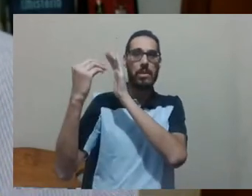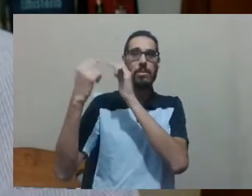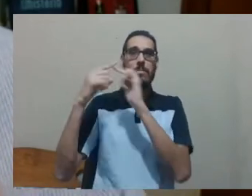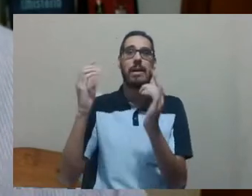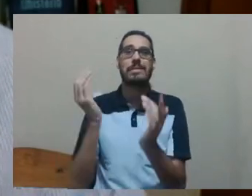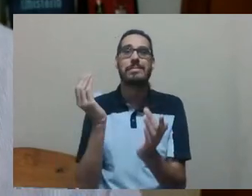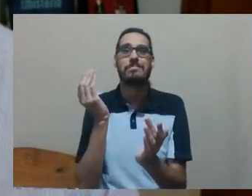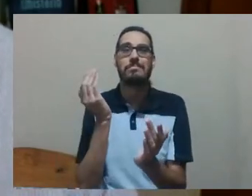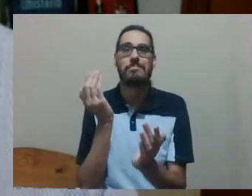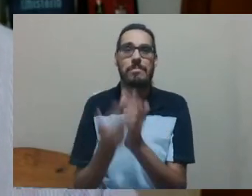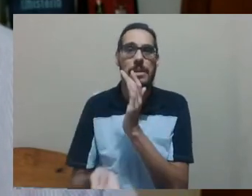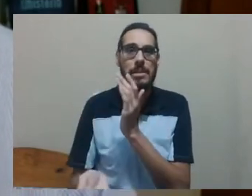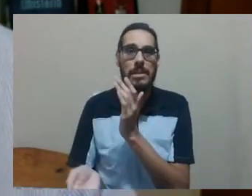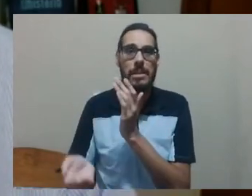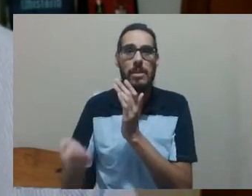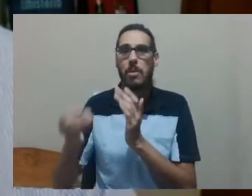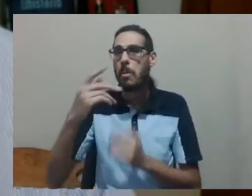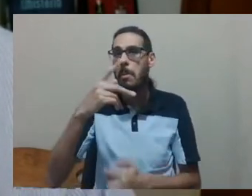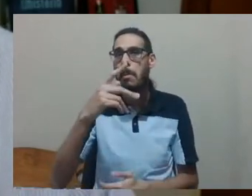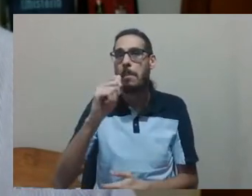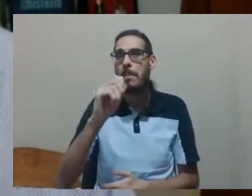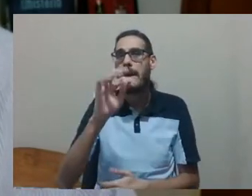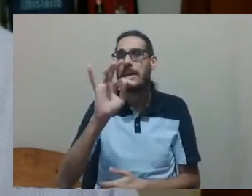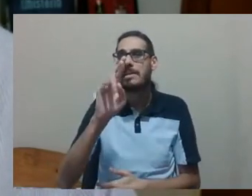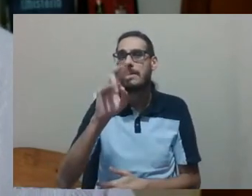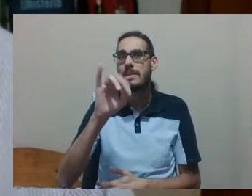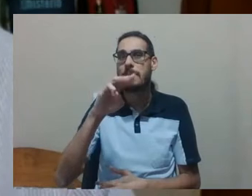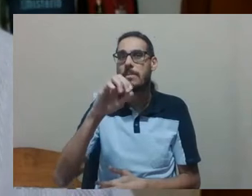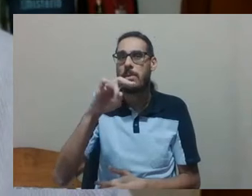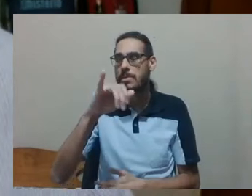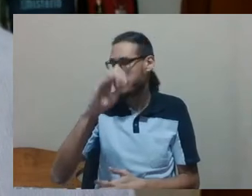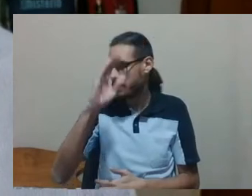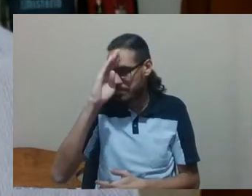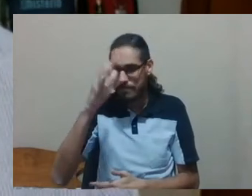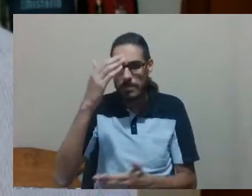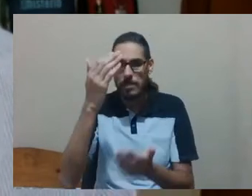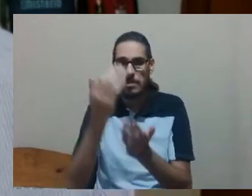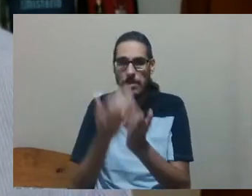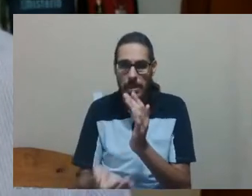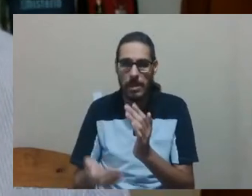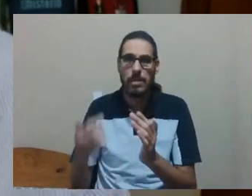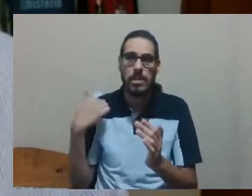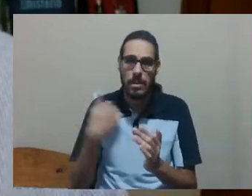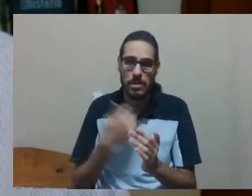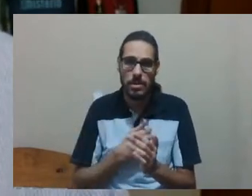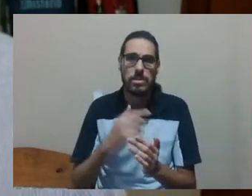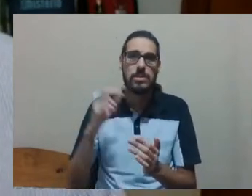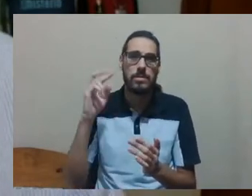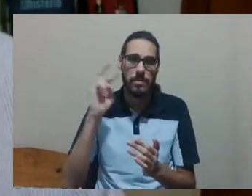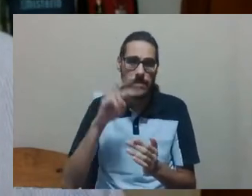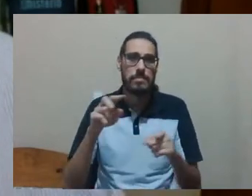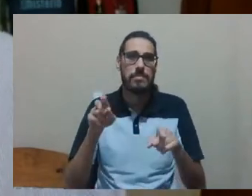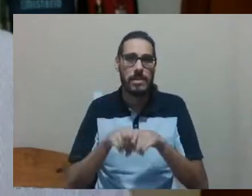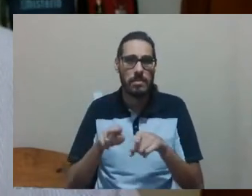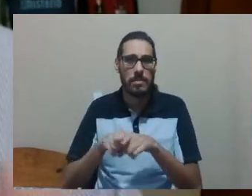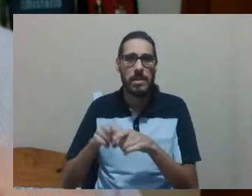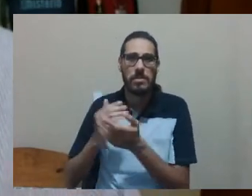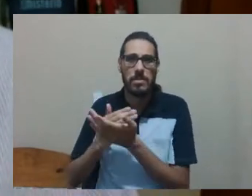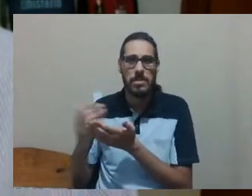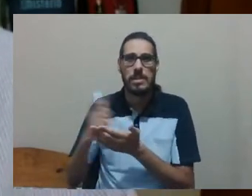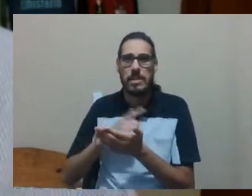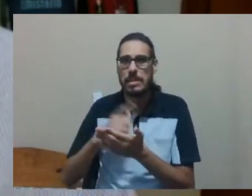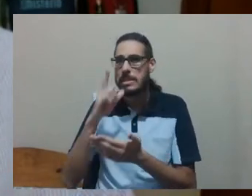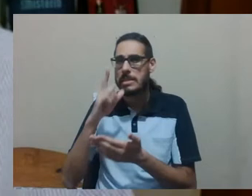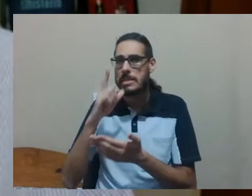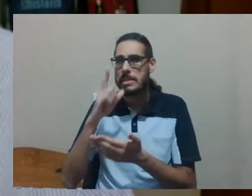patrimônio. Além do seu patrimônio líquido ter diminuído muito nos últimos anos, devido aos sucessivos prejuízos que ela tem tido, ela perdeu